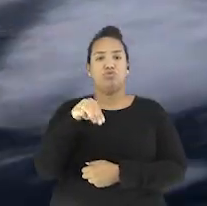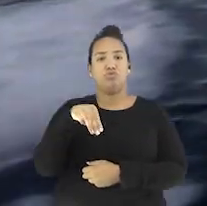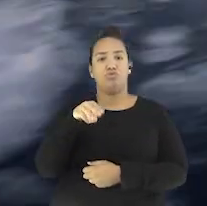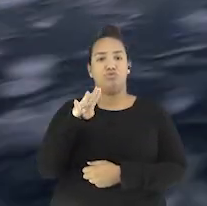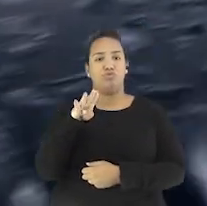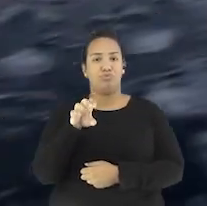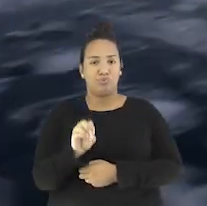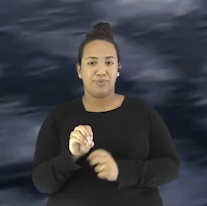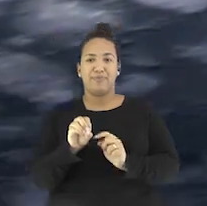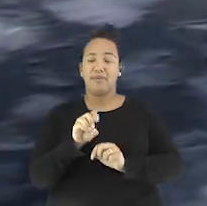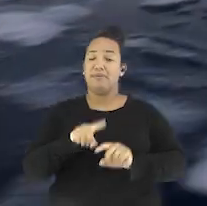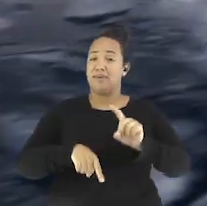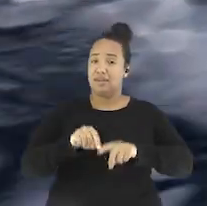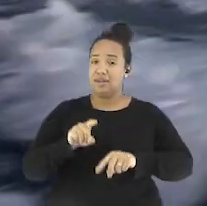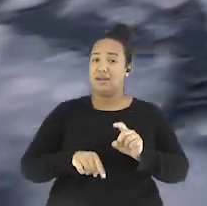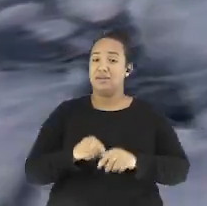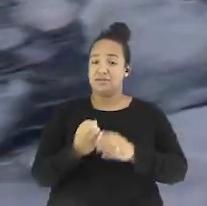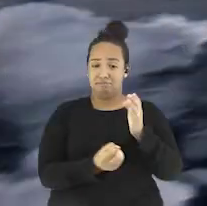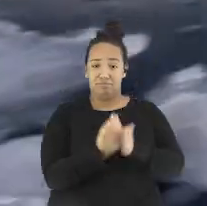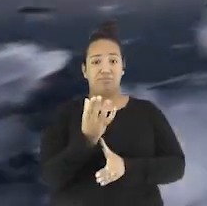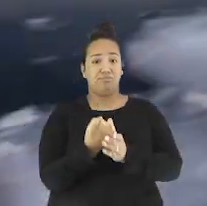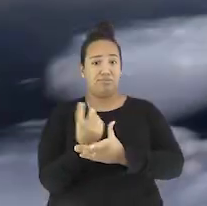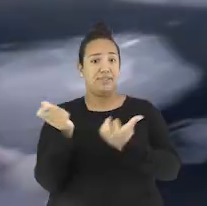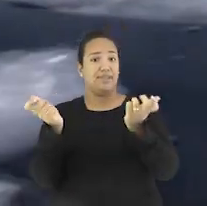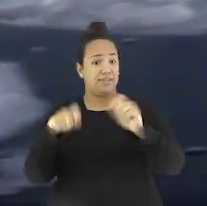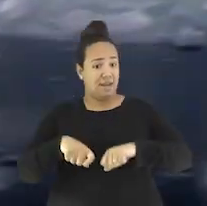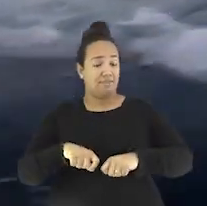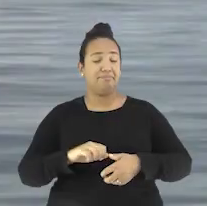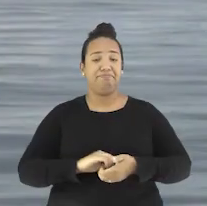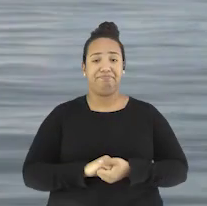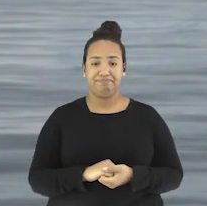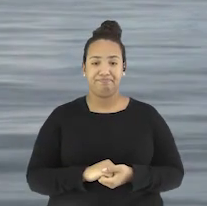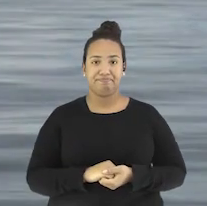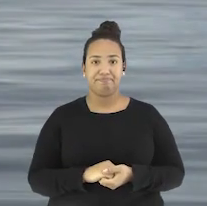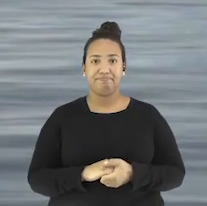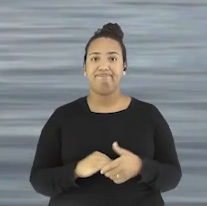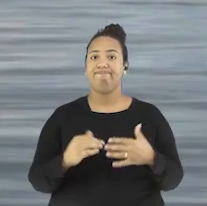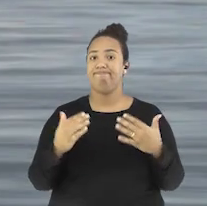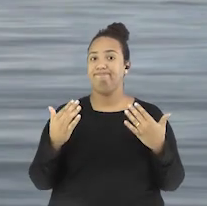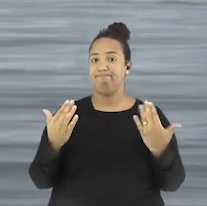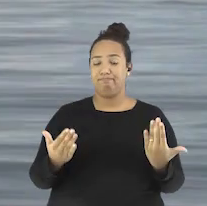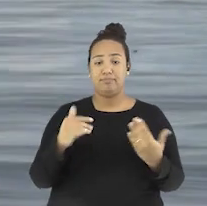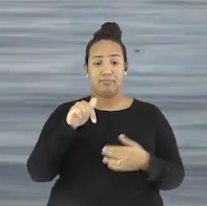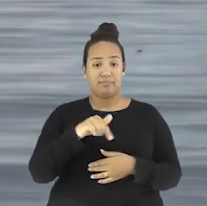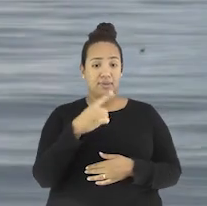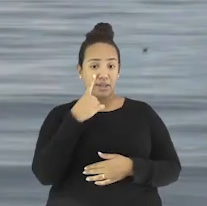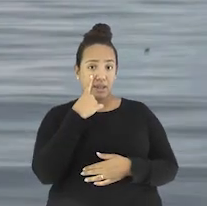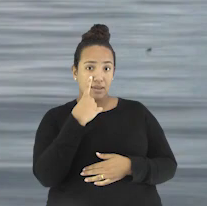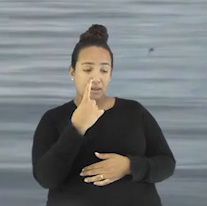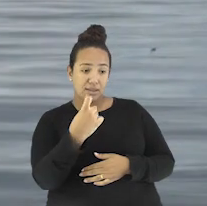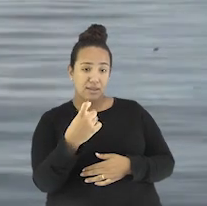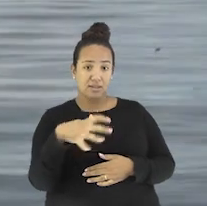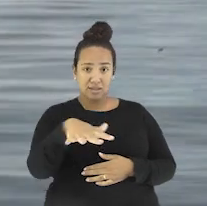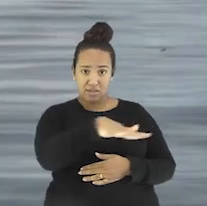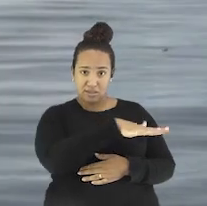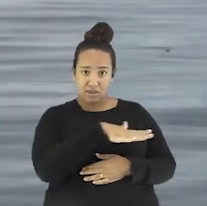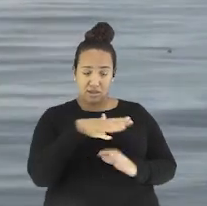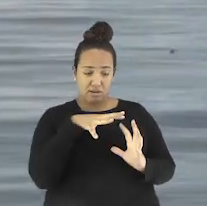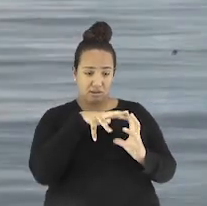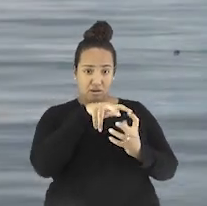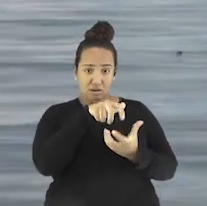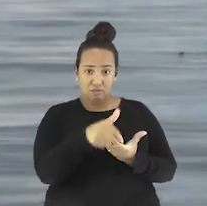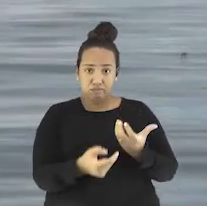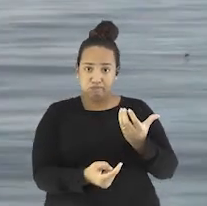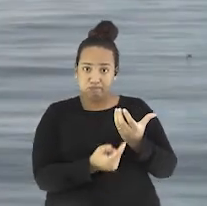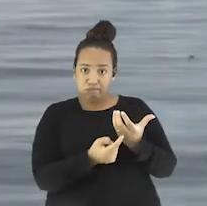produção de itens e produtos, principalmente tecnológicos. Esse grande interesse no território antártico já causou